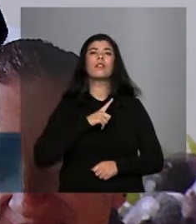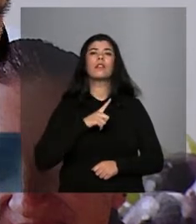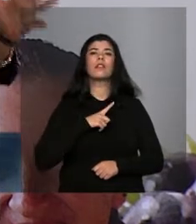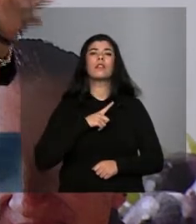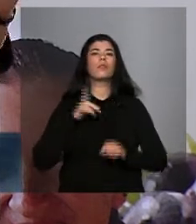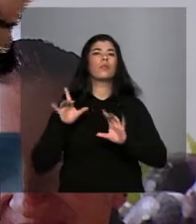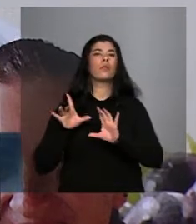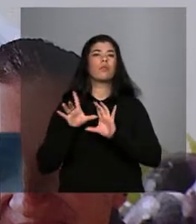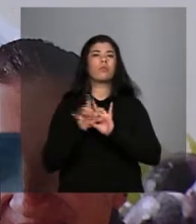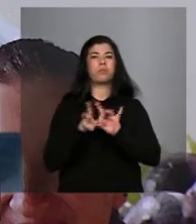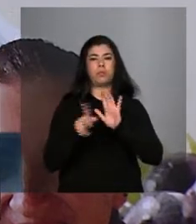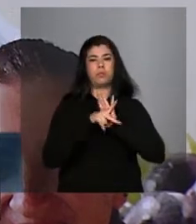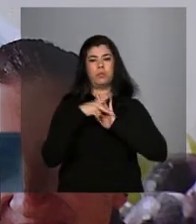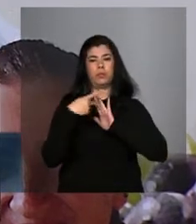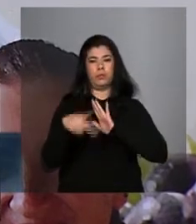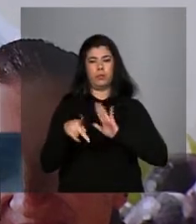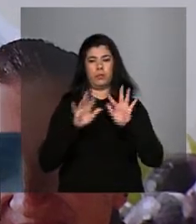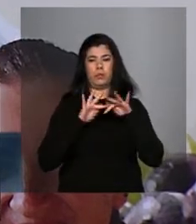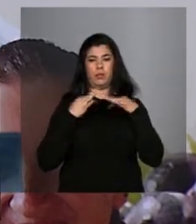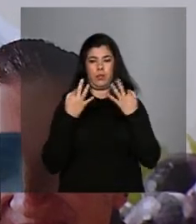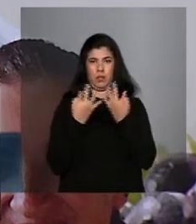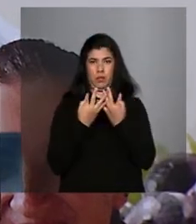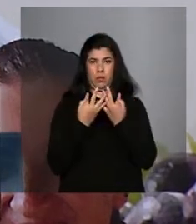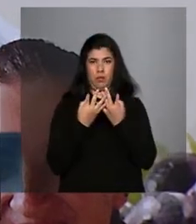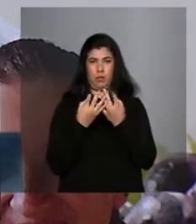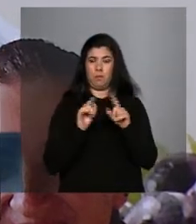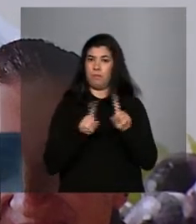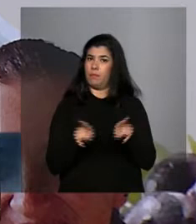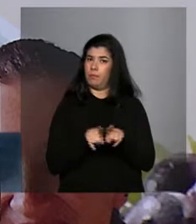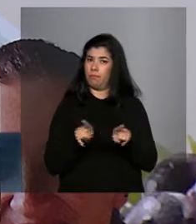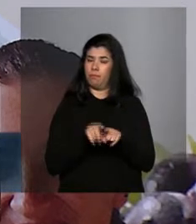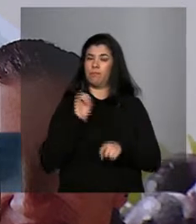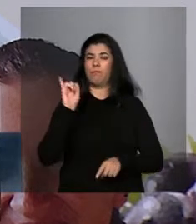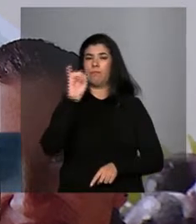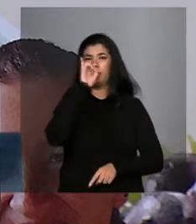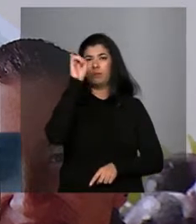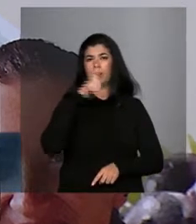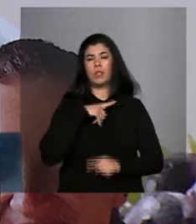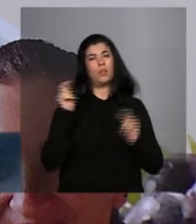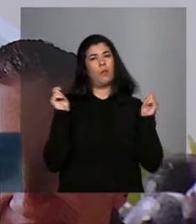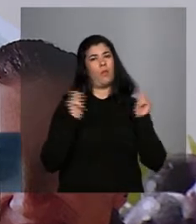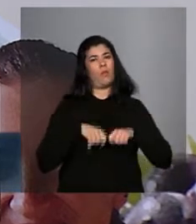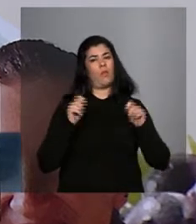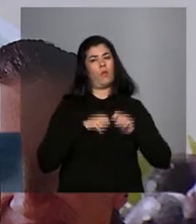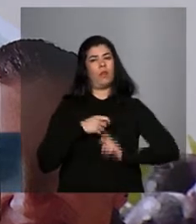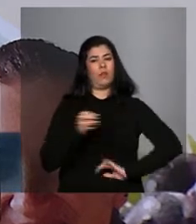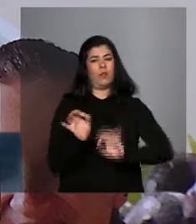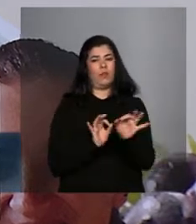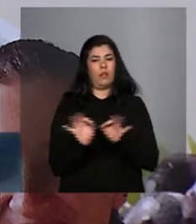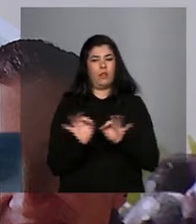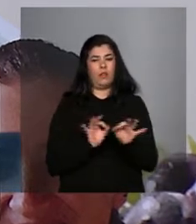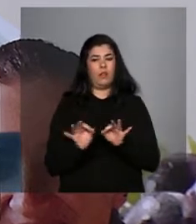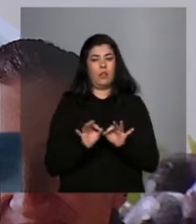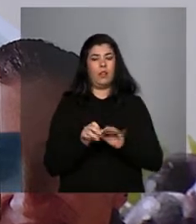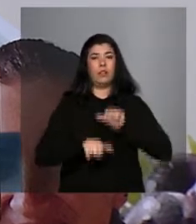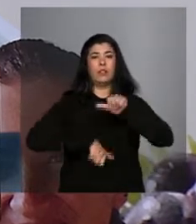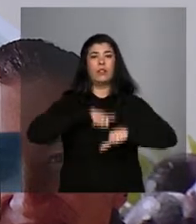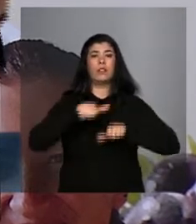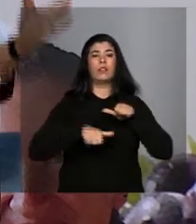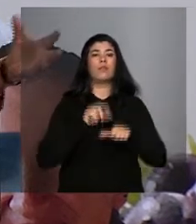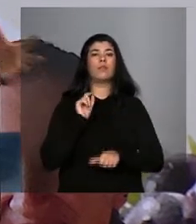a sua propriedade familiar, mas que seja possível se organizar e